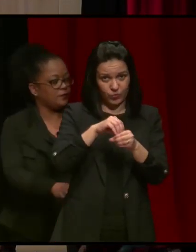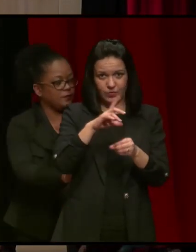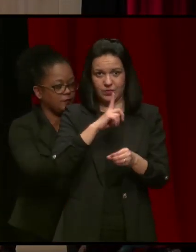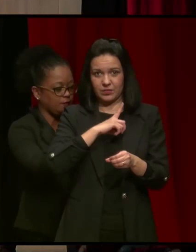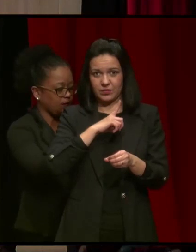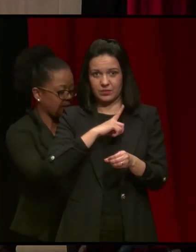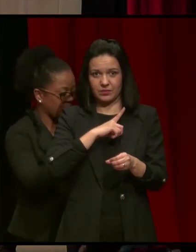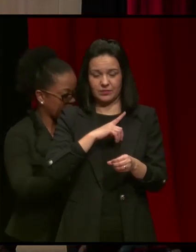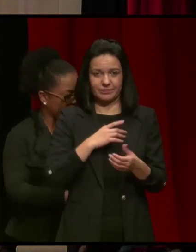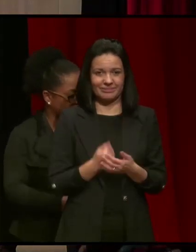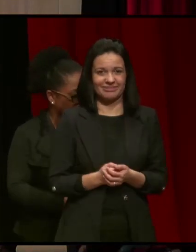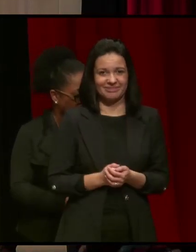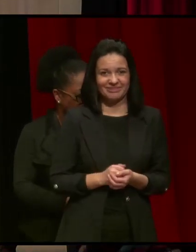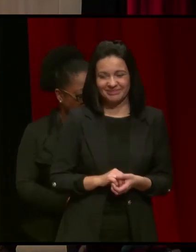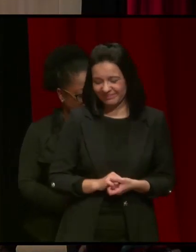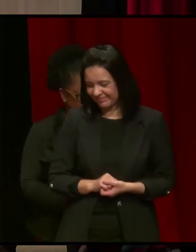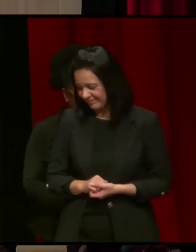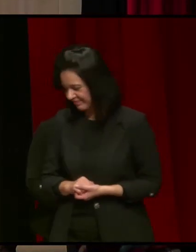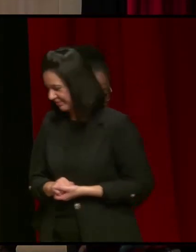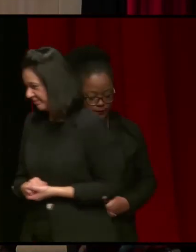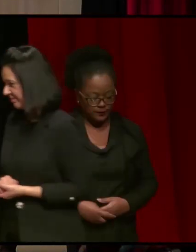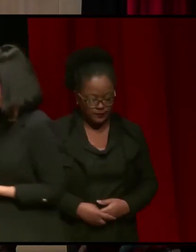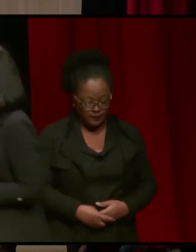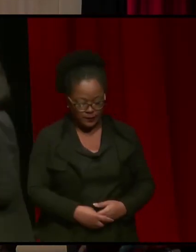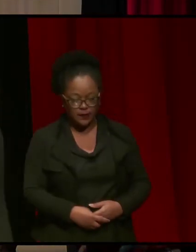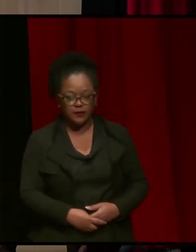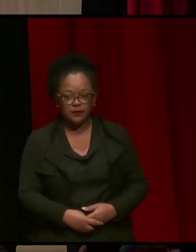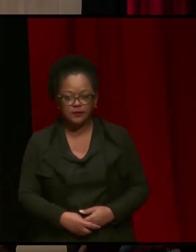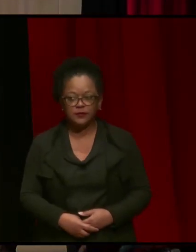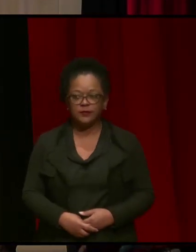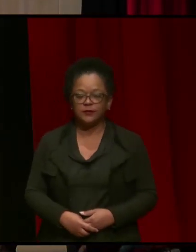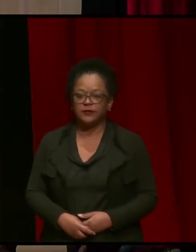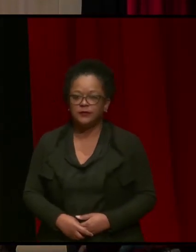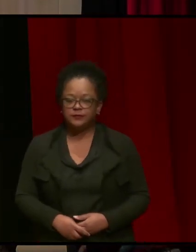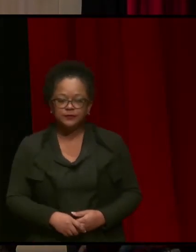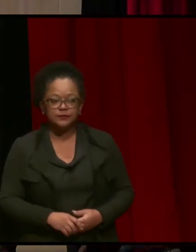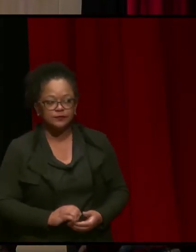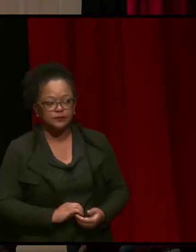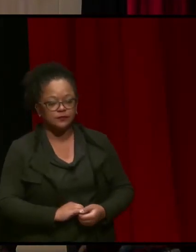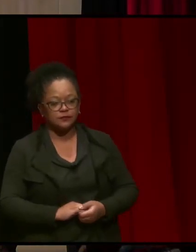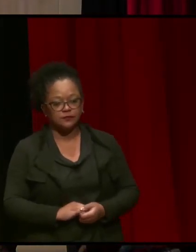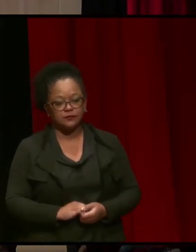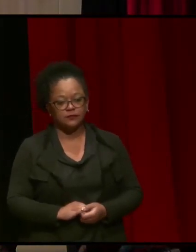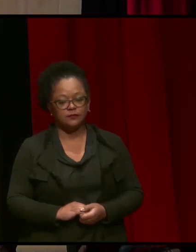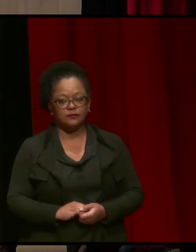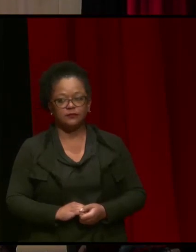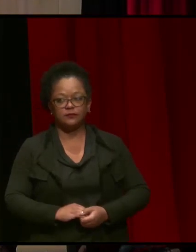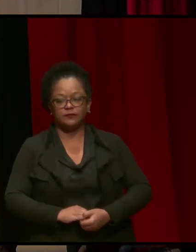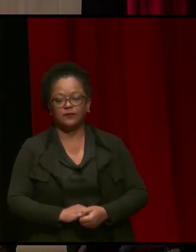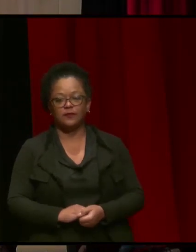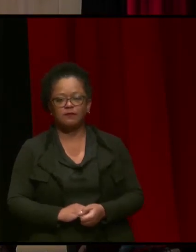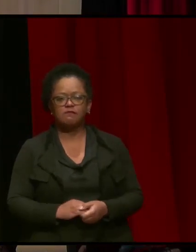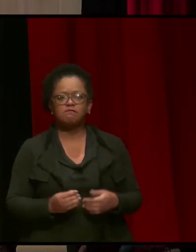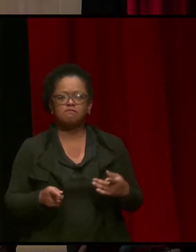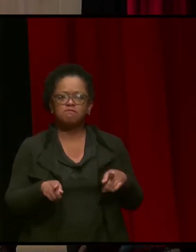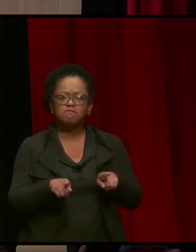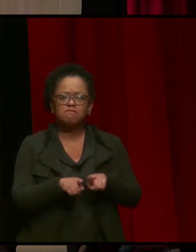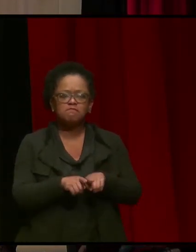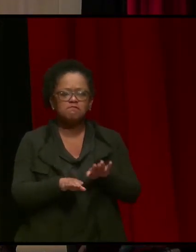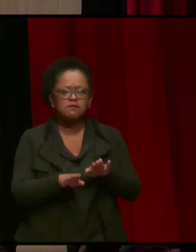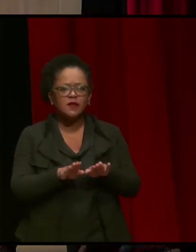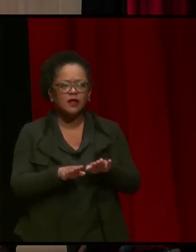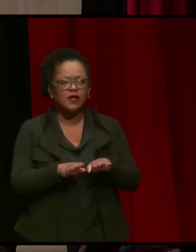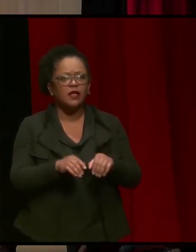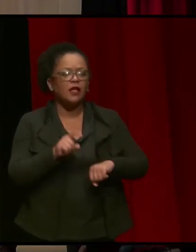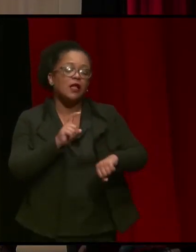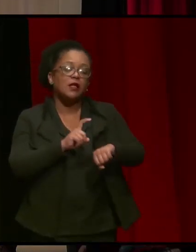pessoal vai passando o prato, daqui a pouco passa o prato na frente do cego, bate no cego, o que é isso? Não, nós estamos recolhendo oferta na igreja, ninguém falou